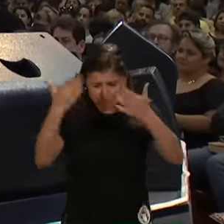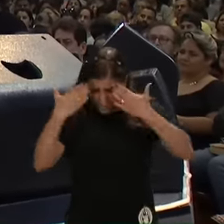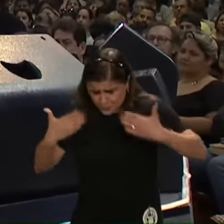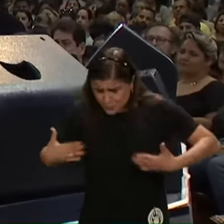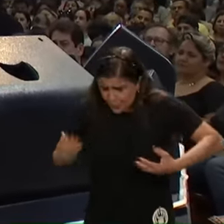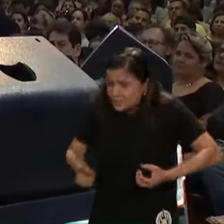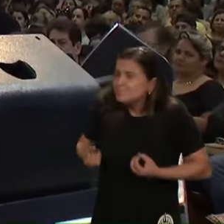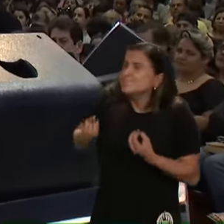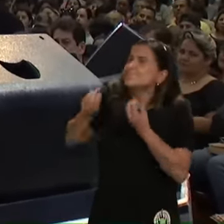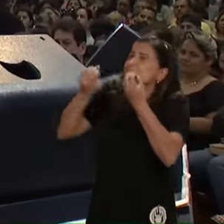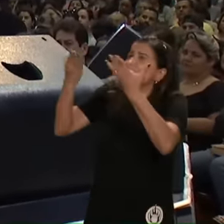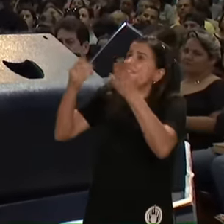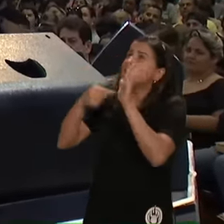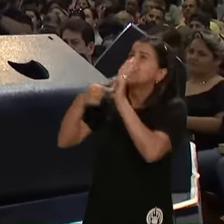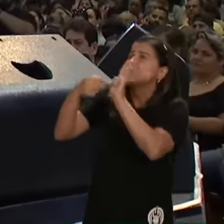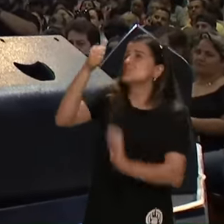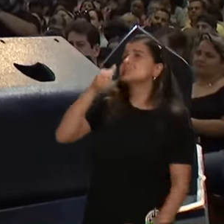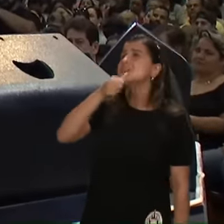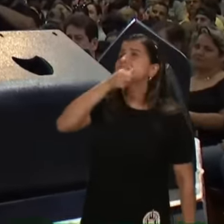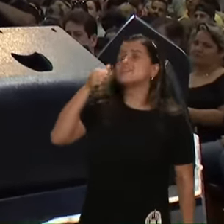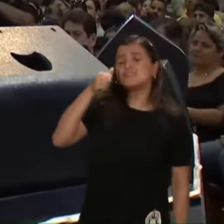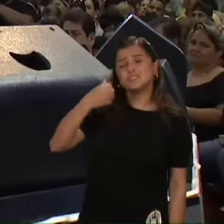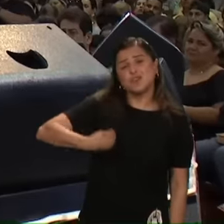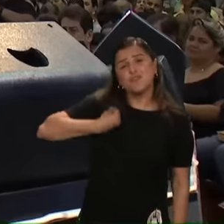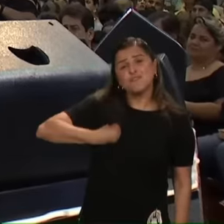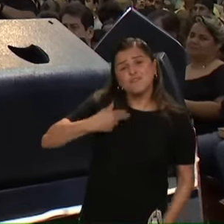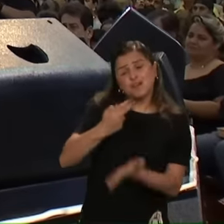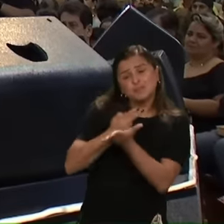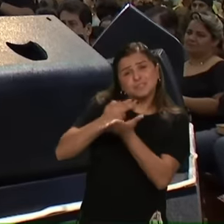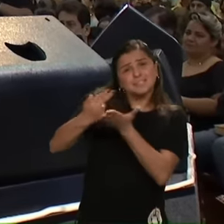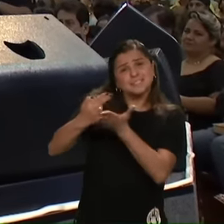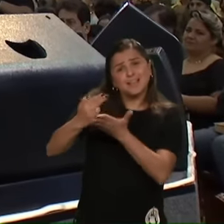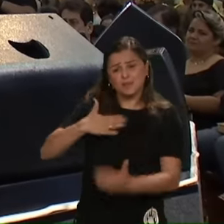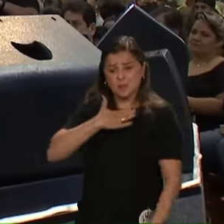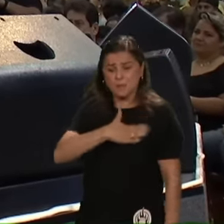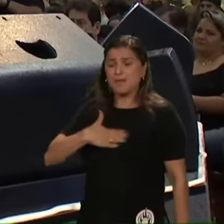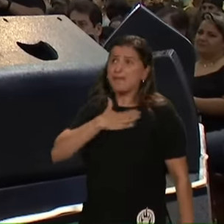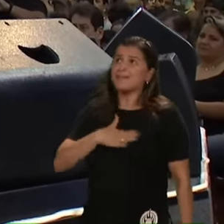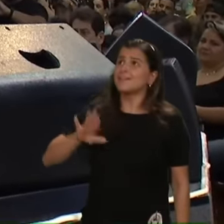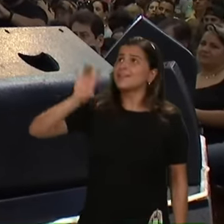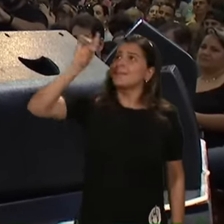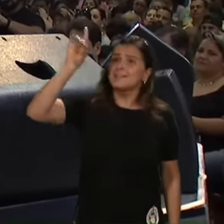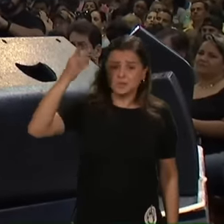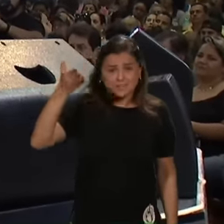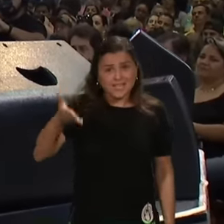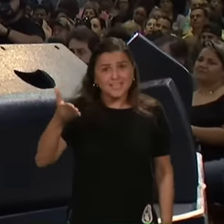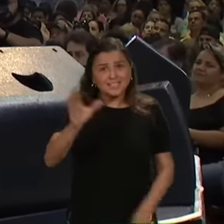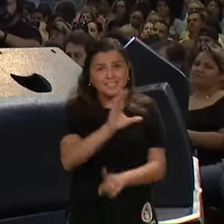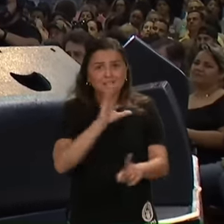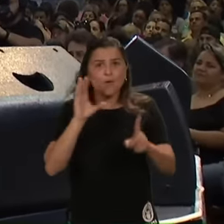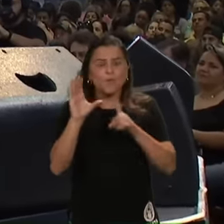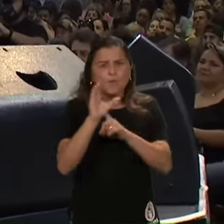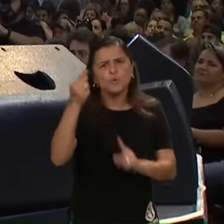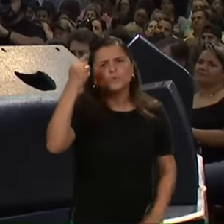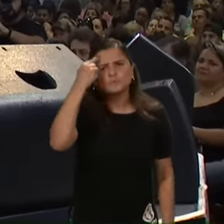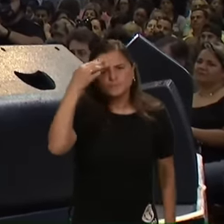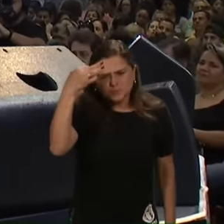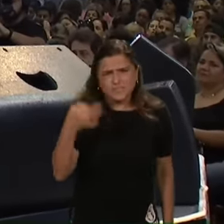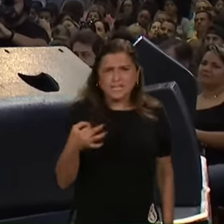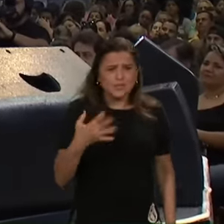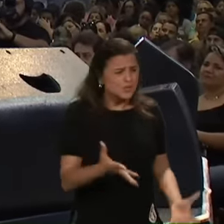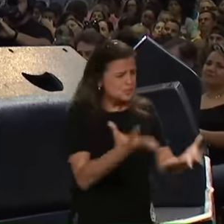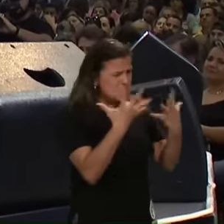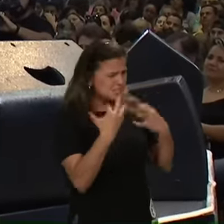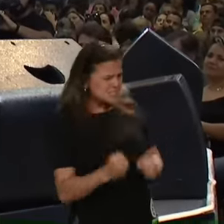por sacrifício vivo, santo e agradável a Deus, que é o vosso culto racional. E não vos conformeis com este